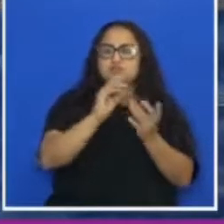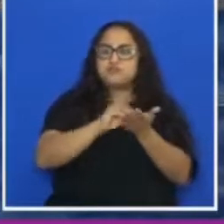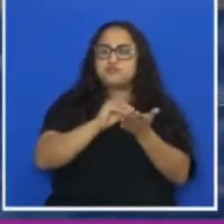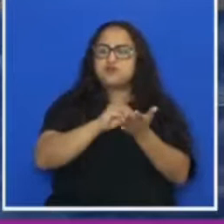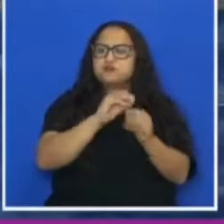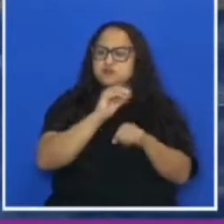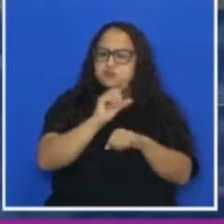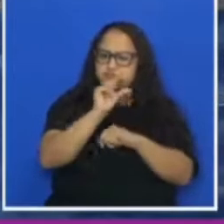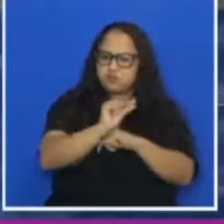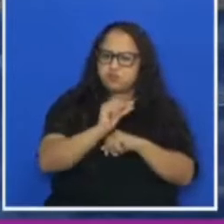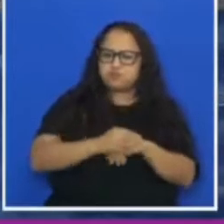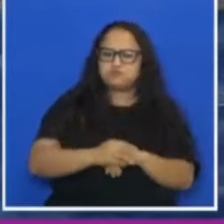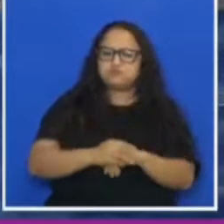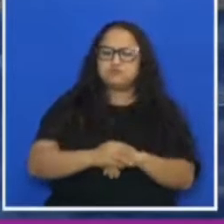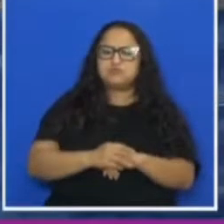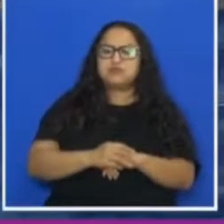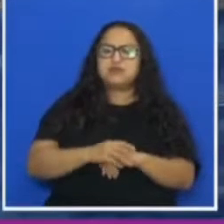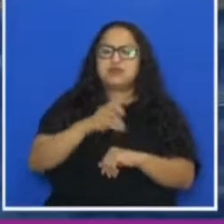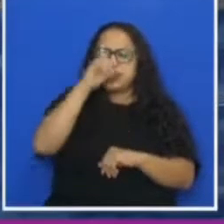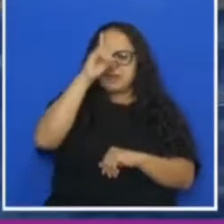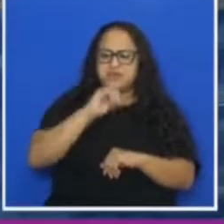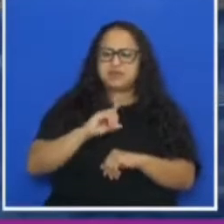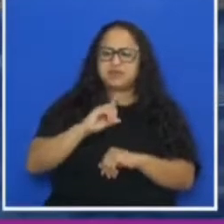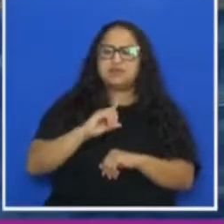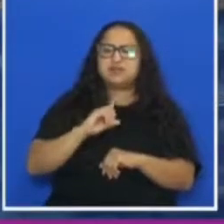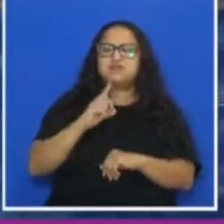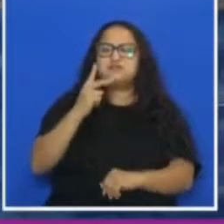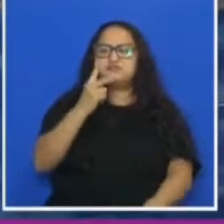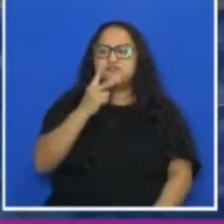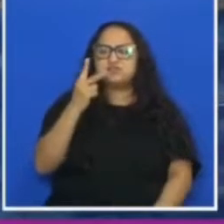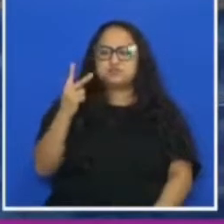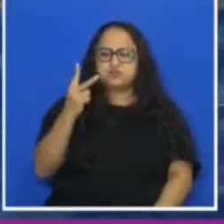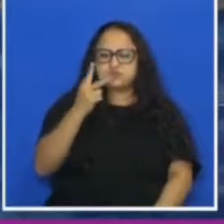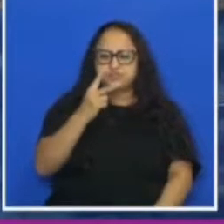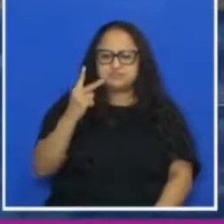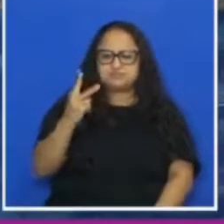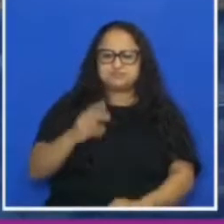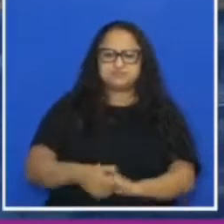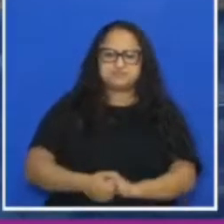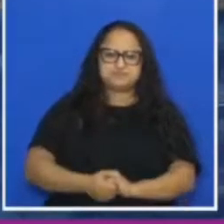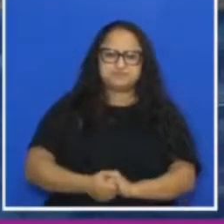tela. Amarela, 22. Amarela, número 22.